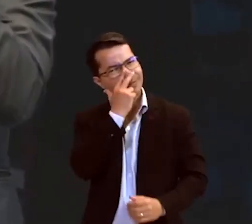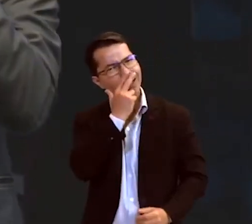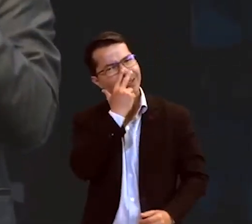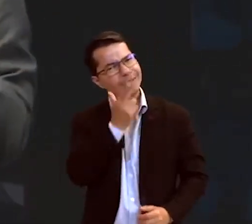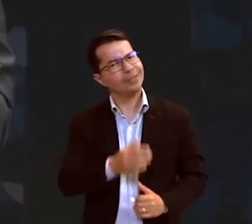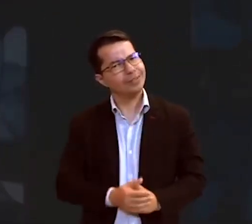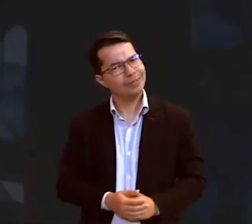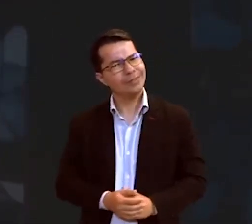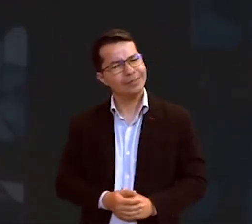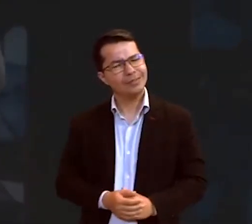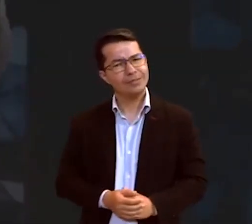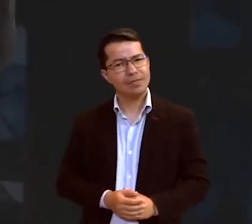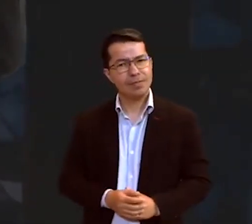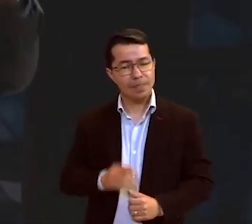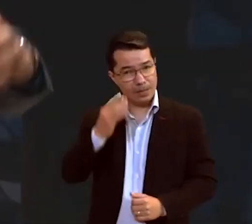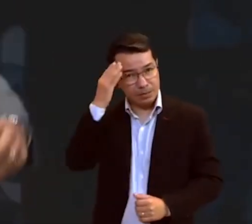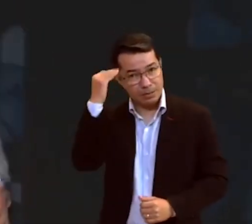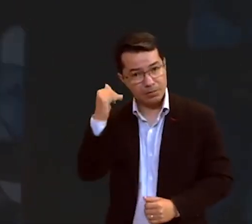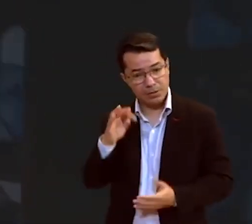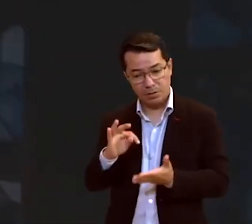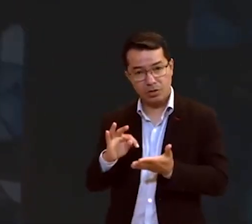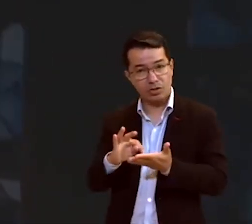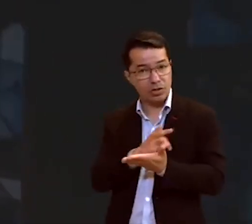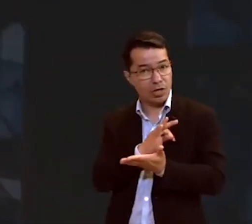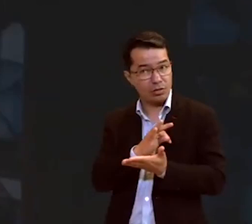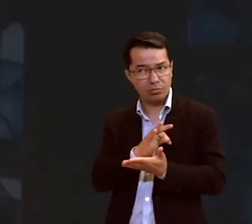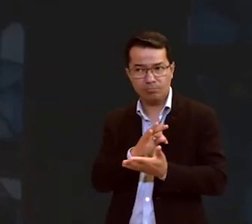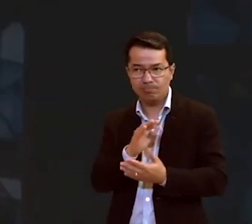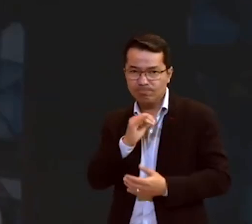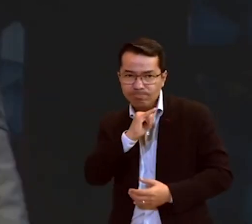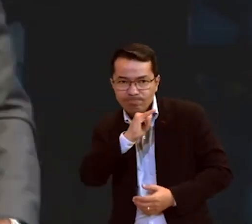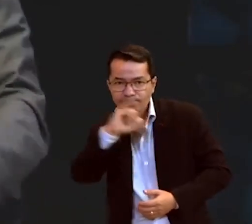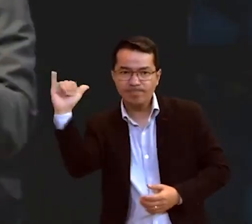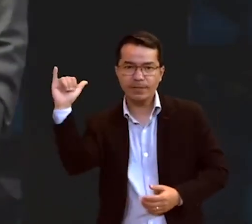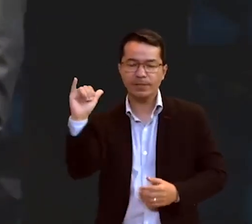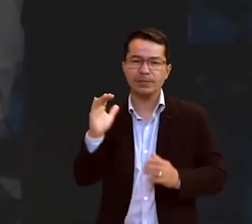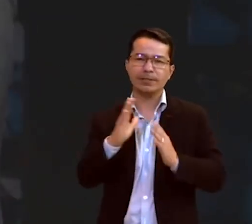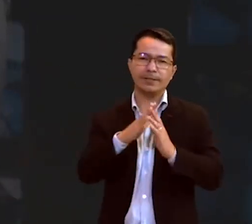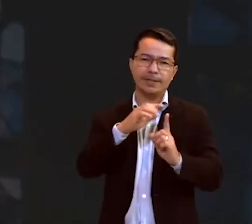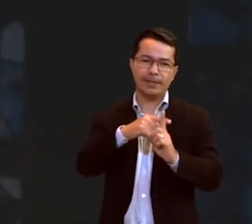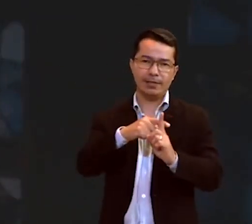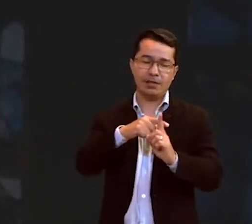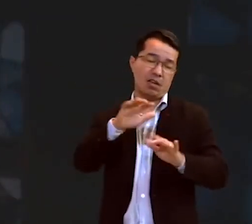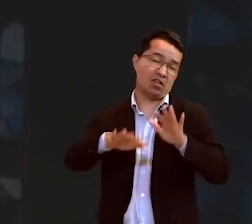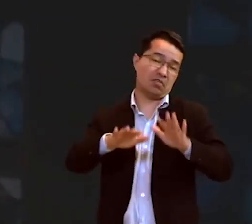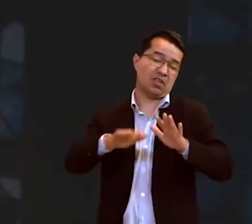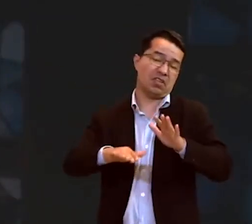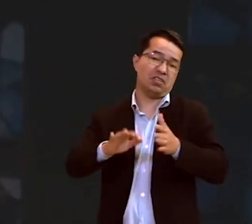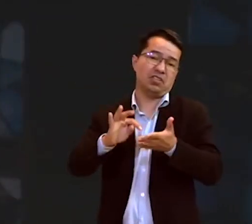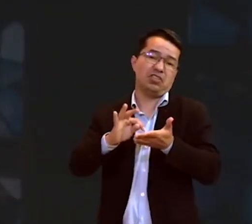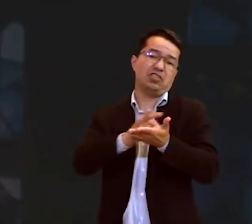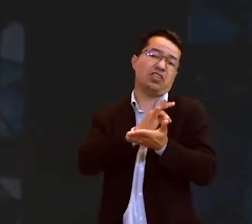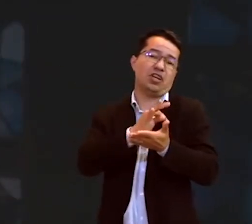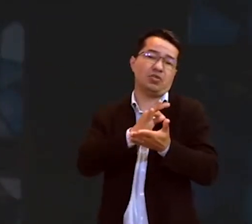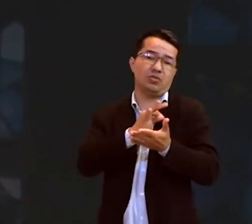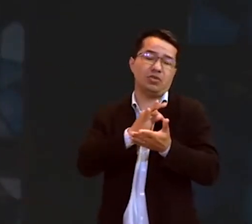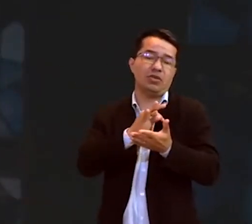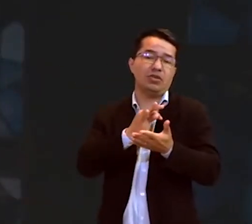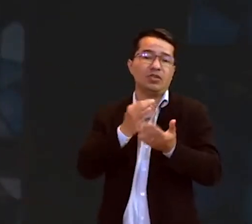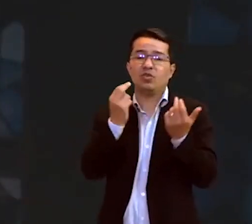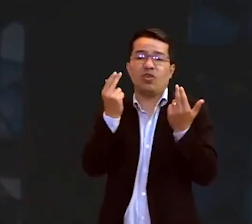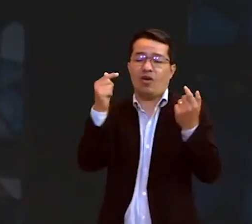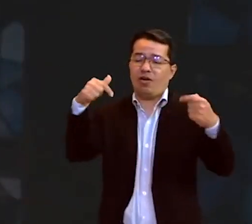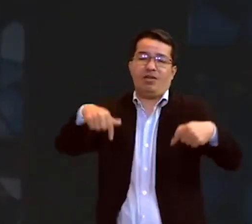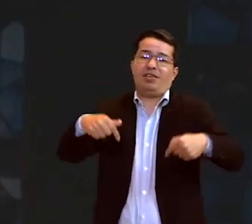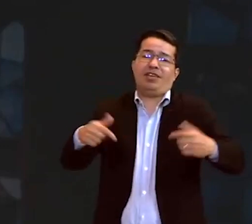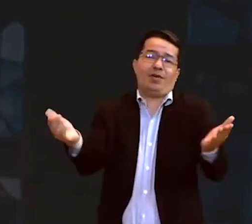querendo lembrar aquele povo? É que eles perdiam esse privilégio. E eu vejo que isso às vezes acontece. Não por maldade, mas é porque às vezes a gente não entende